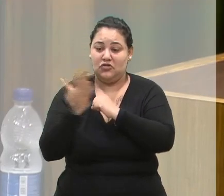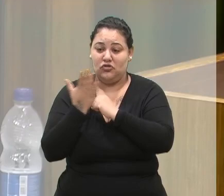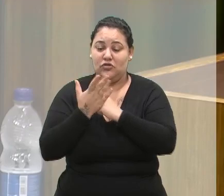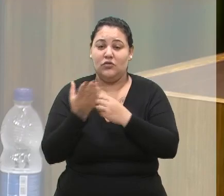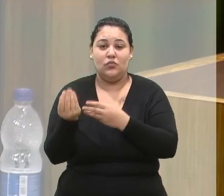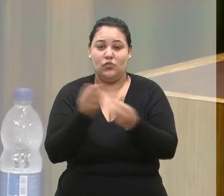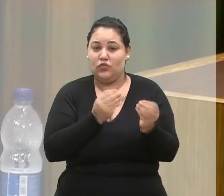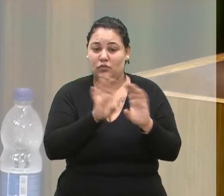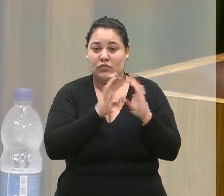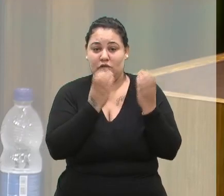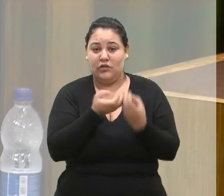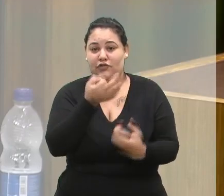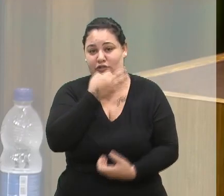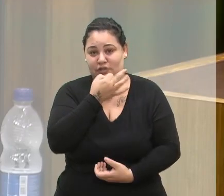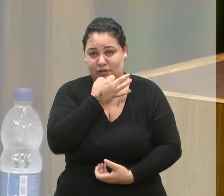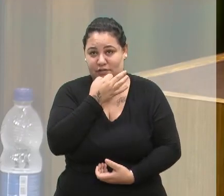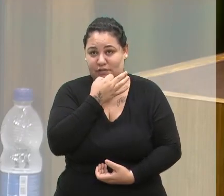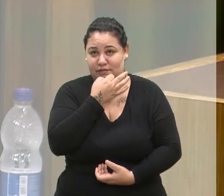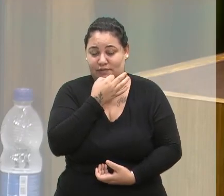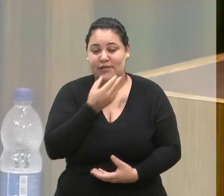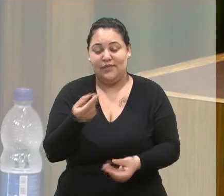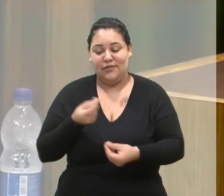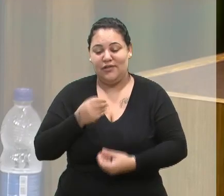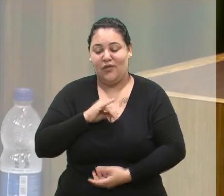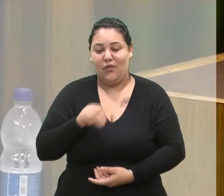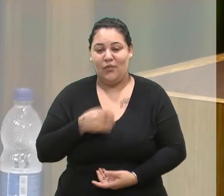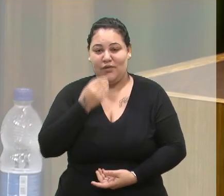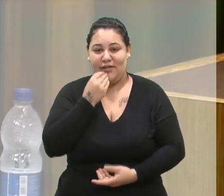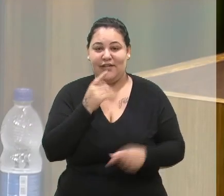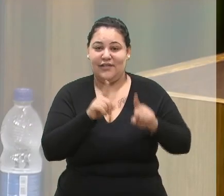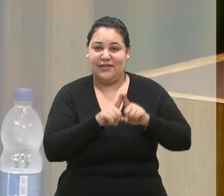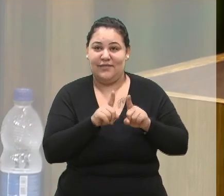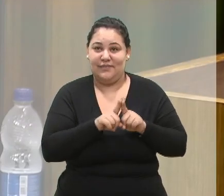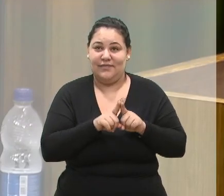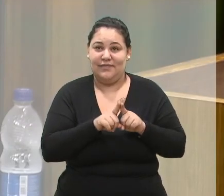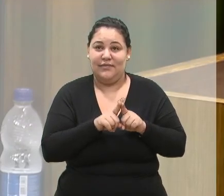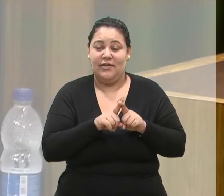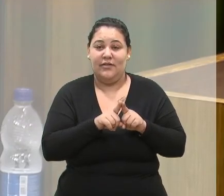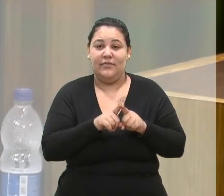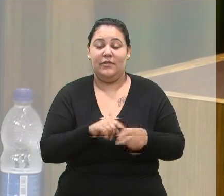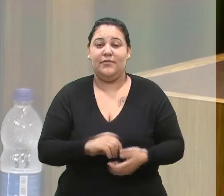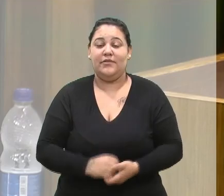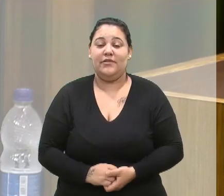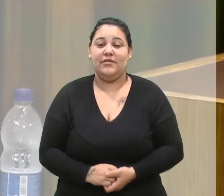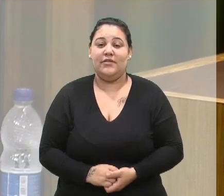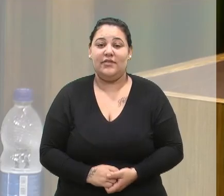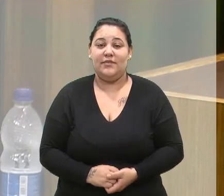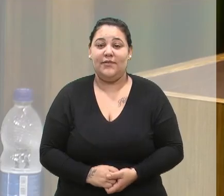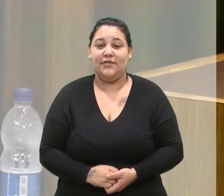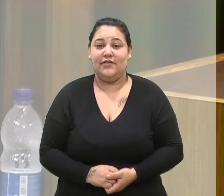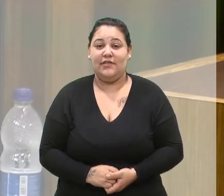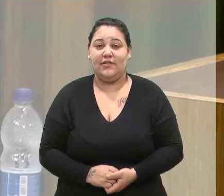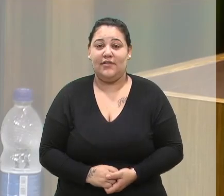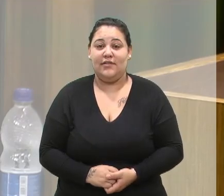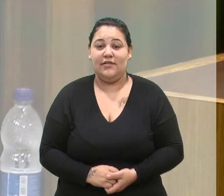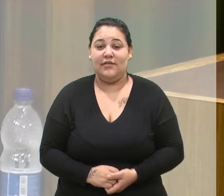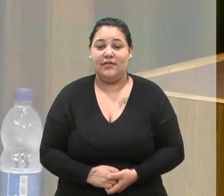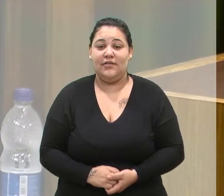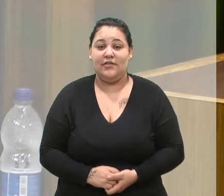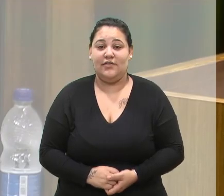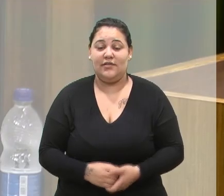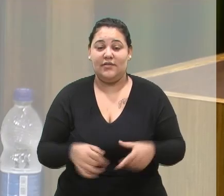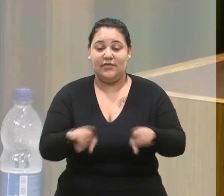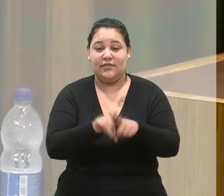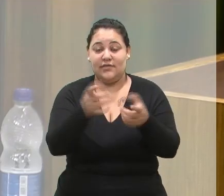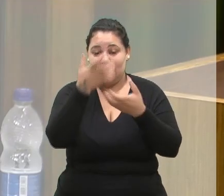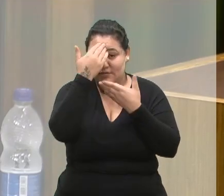de Caxias do Sul e assim me oportunizando essa oportunidade de estar aqui. Também quero agradecer